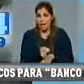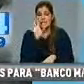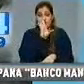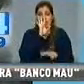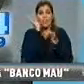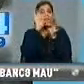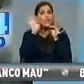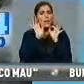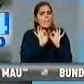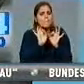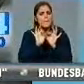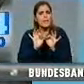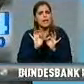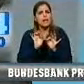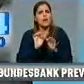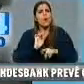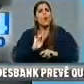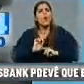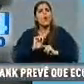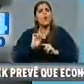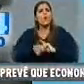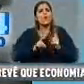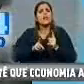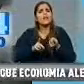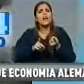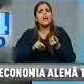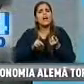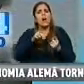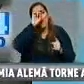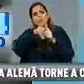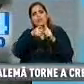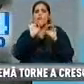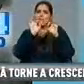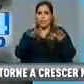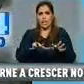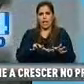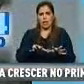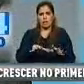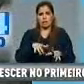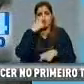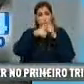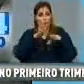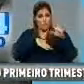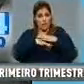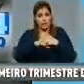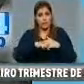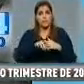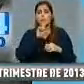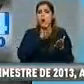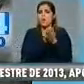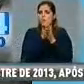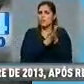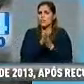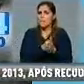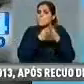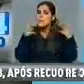os indicadores que vão ter como resultado final o produto daquilo que as pessoas fazem, que se possa aproveitar muito mais daquilo